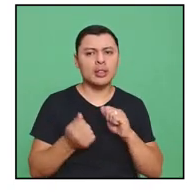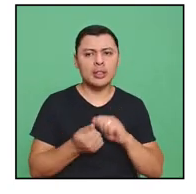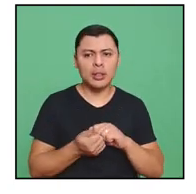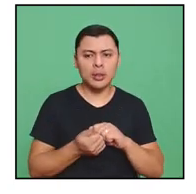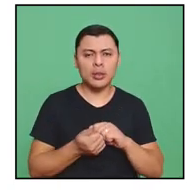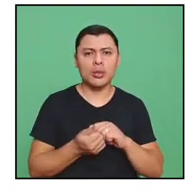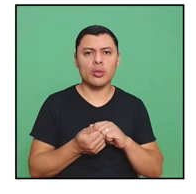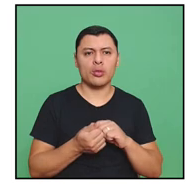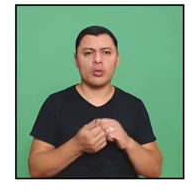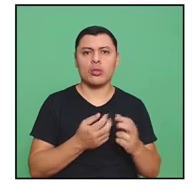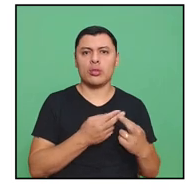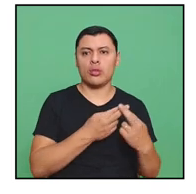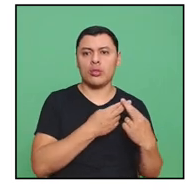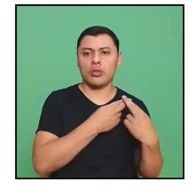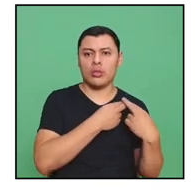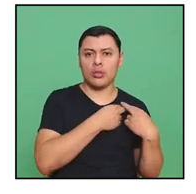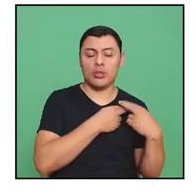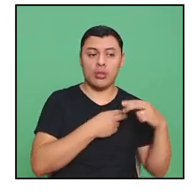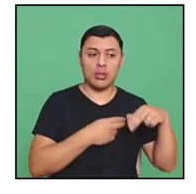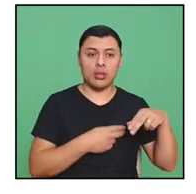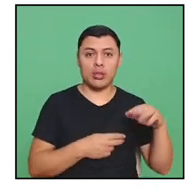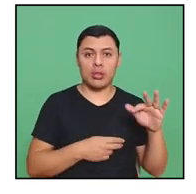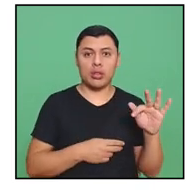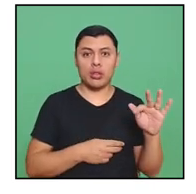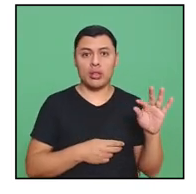papel do NFT